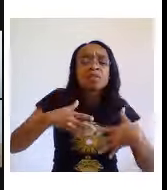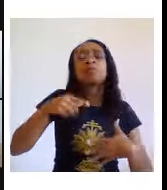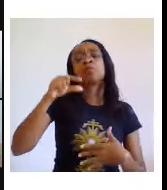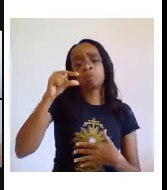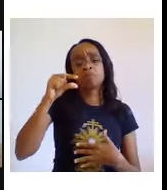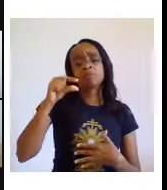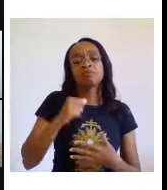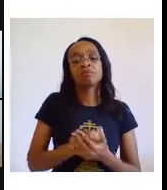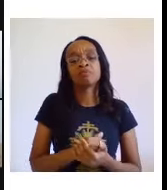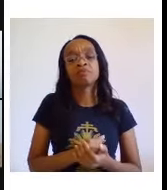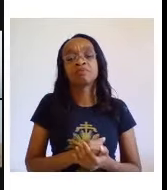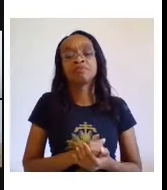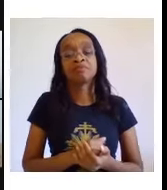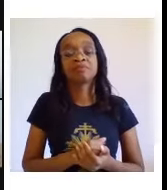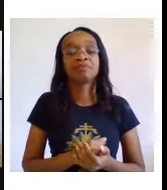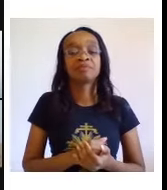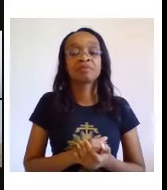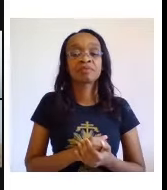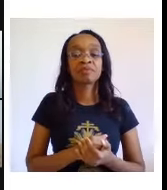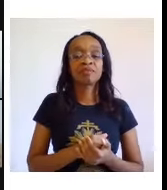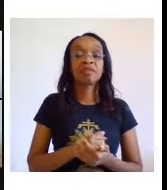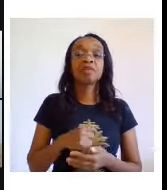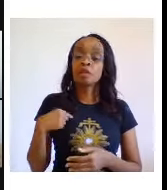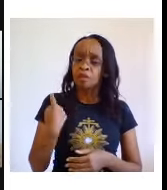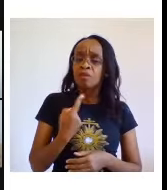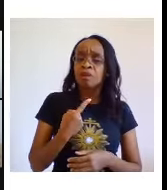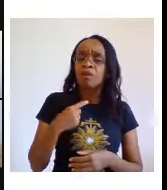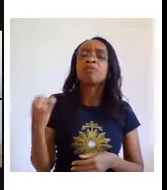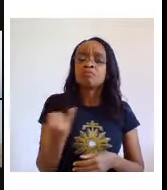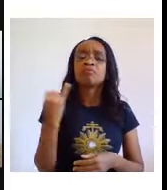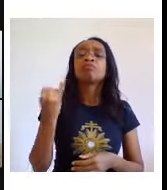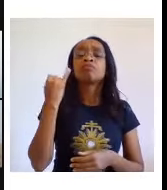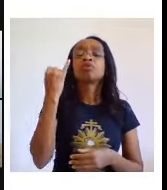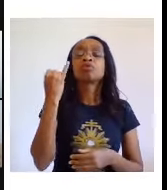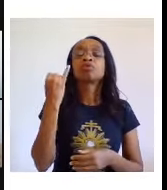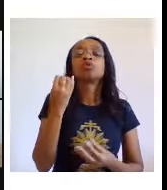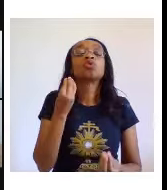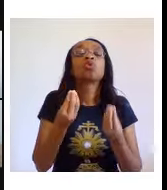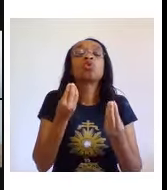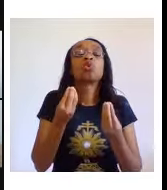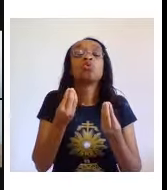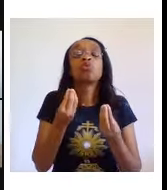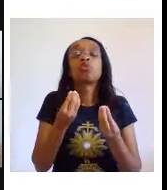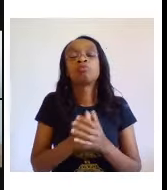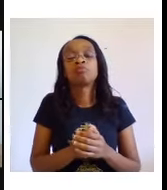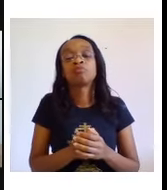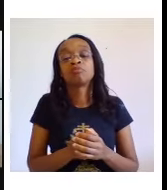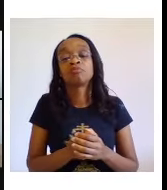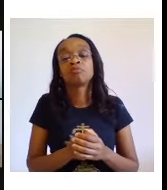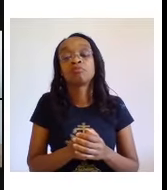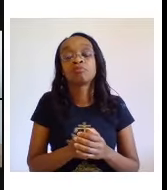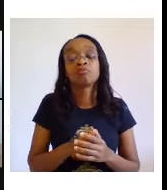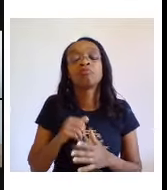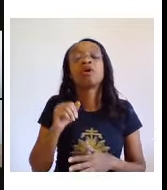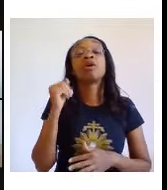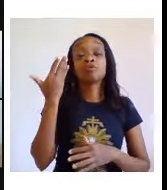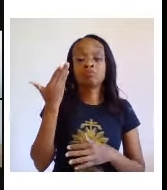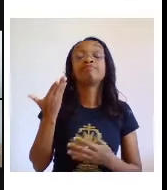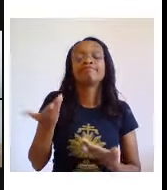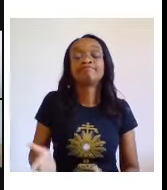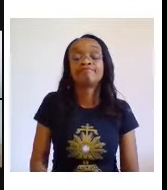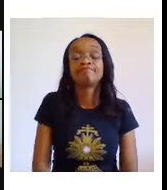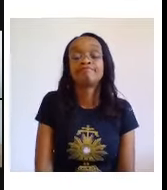isso, cortando assim um pouco das perguntas, mas eu acho que é interessante a gente saber como funciona, como as pessoas que estão assistindo